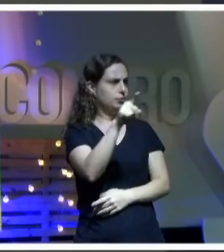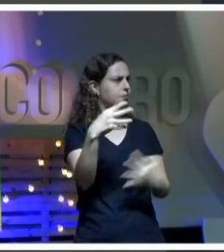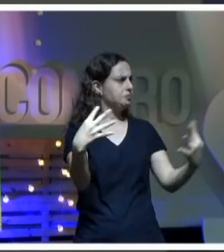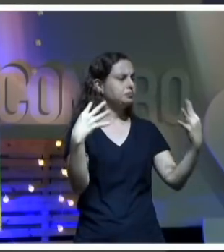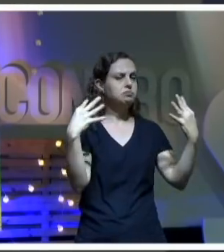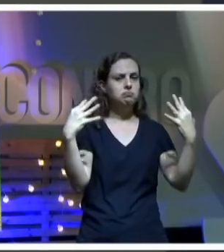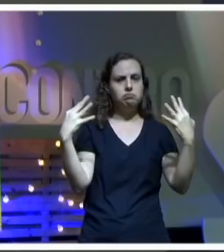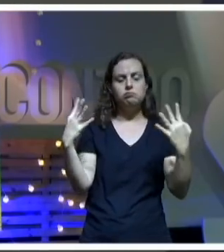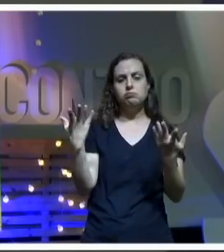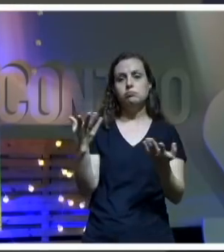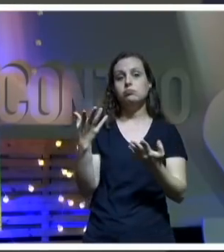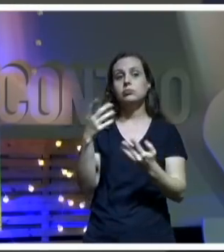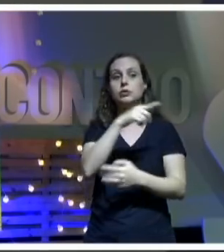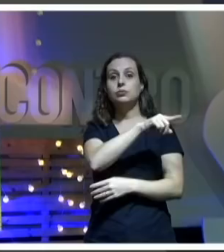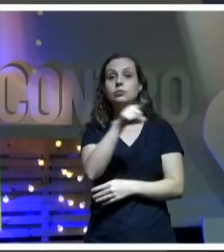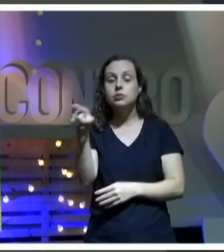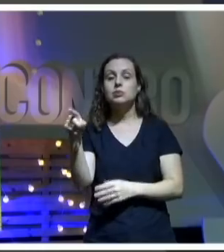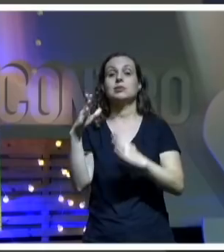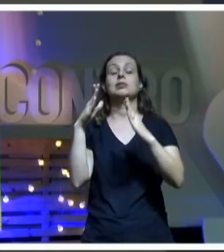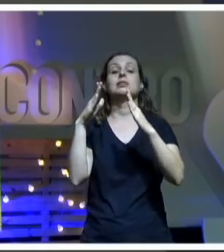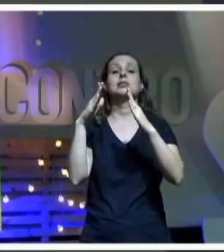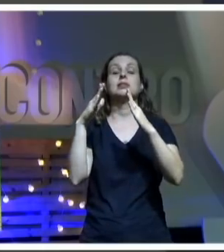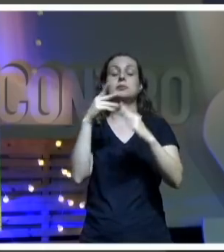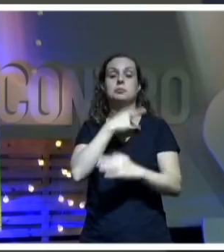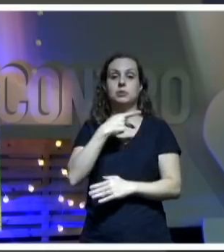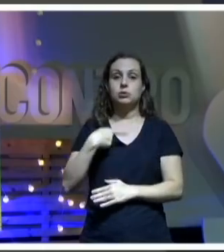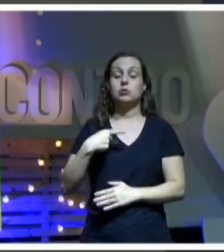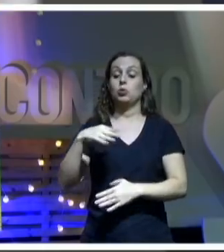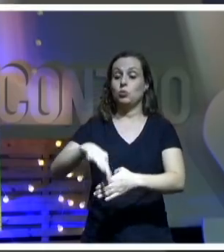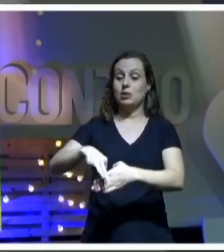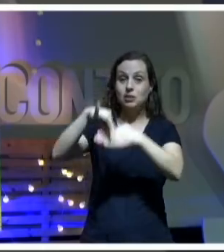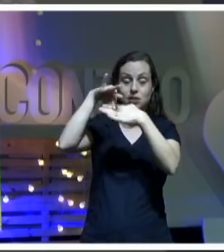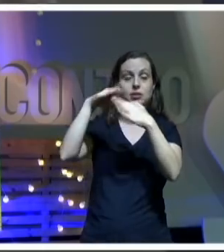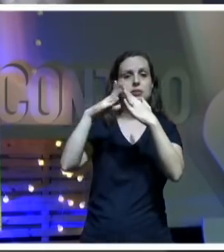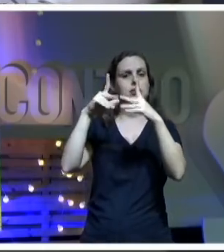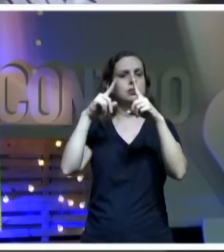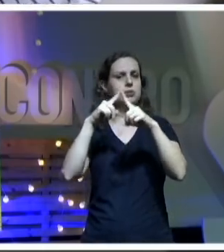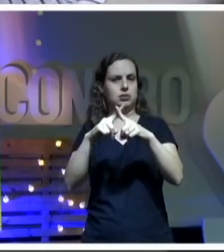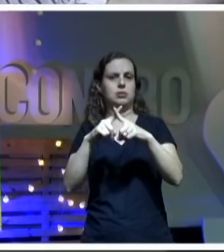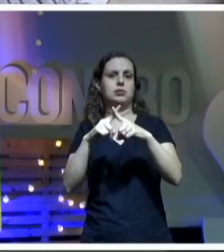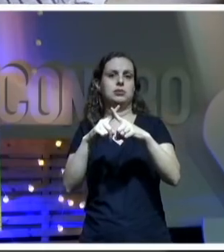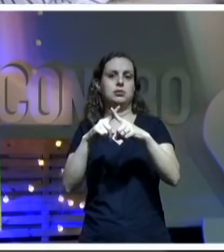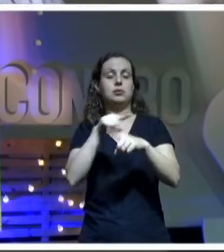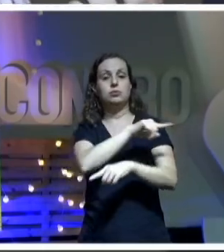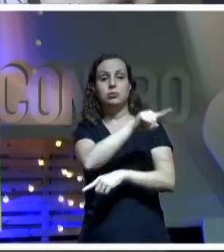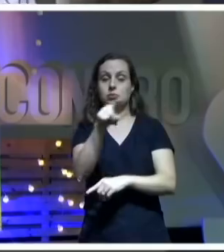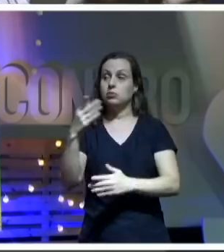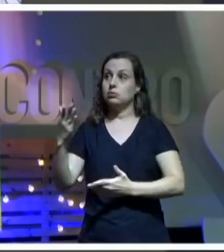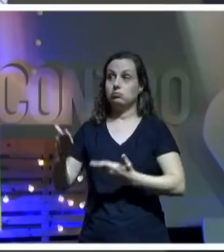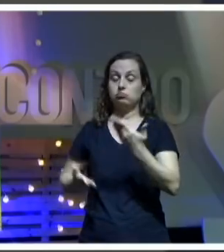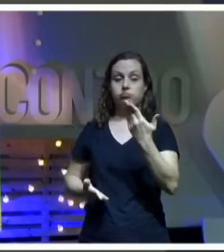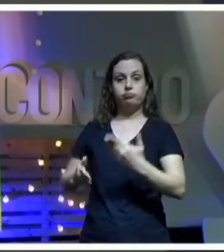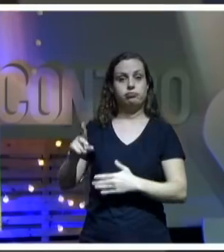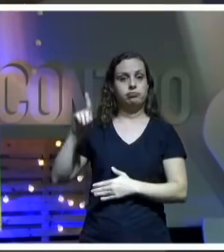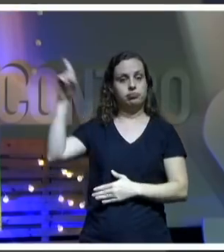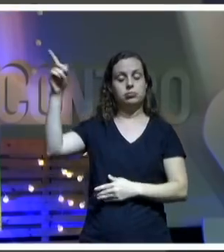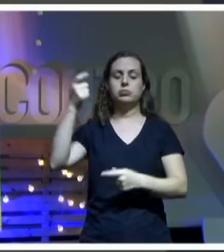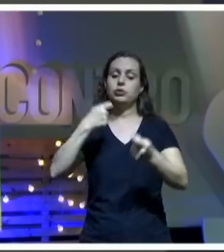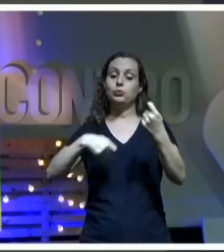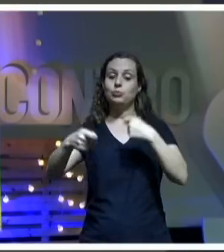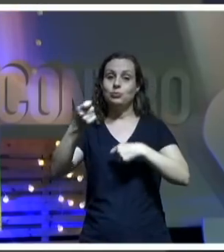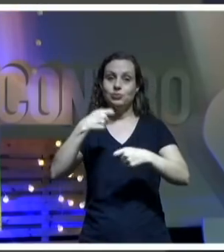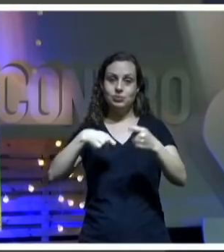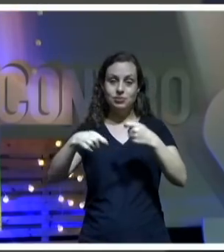vocês são os líderes das suas igrejas os líderes teológicos vocês são ministros que administram a